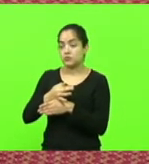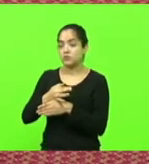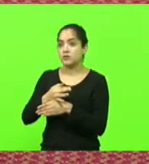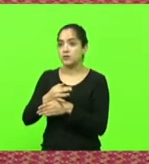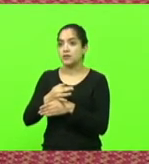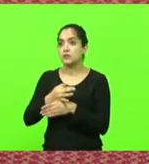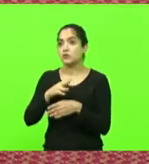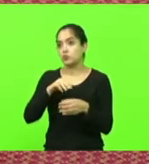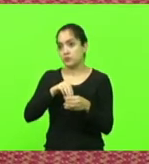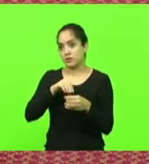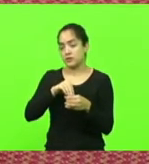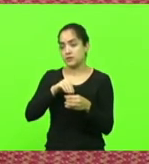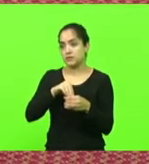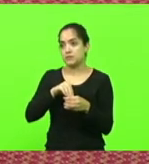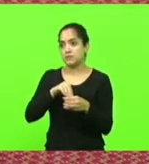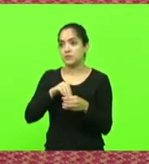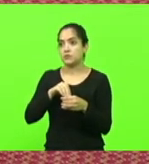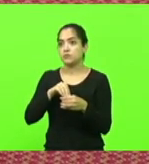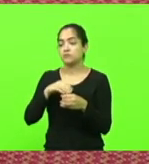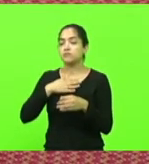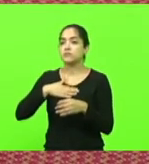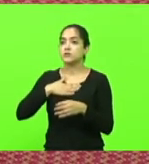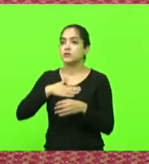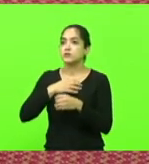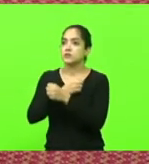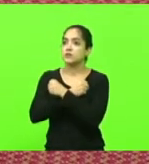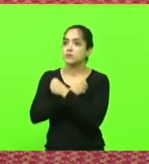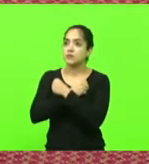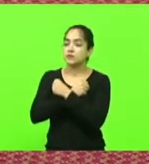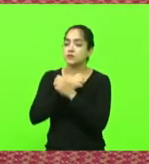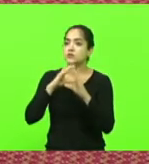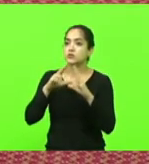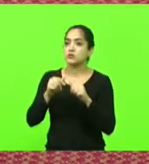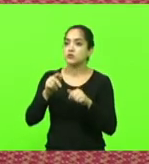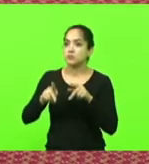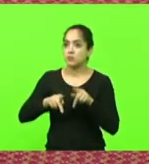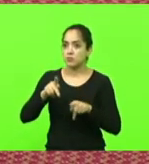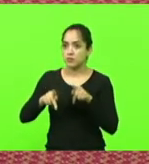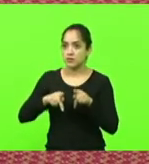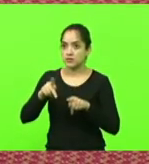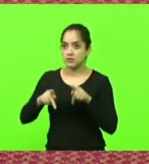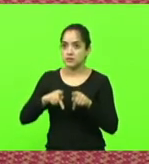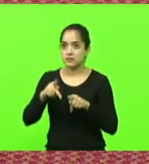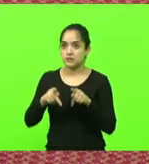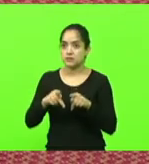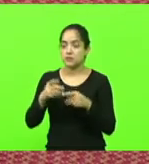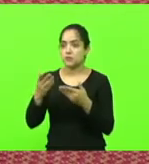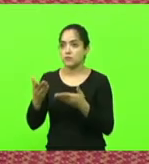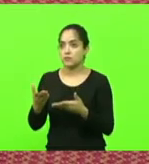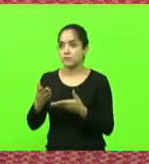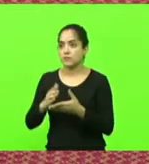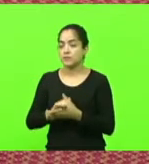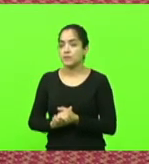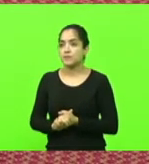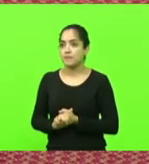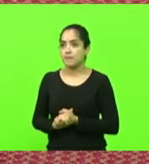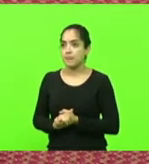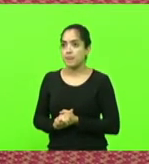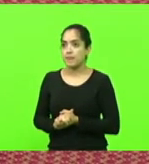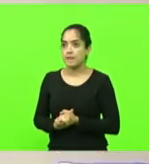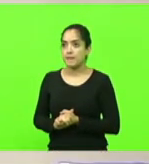lá. Então, desejar o nosso abraço a toda a população e ao nosso vice-prefeito